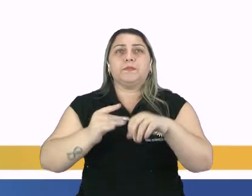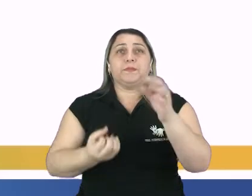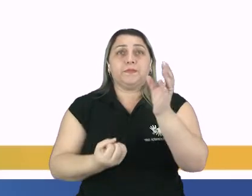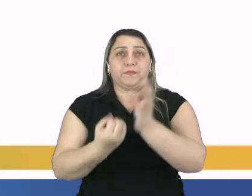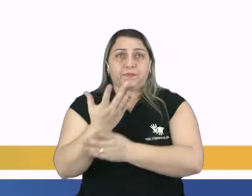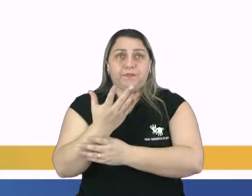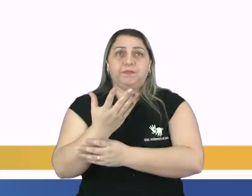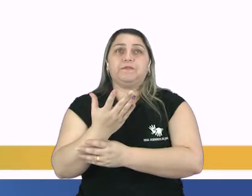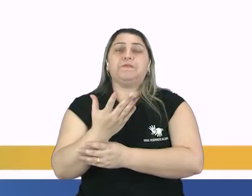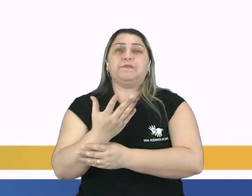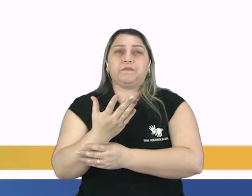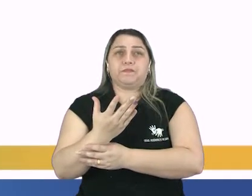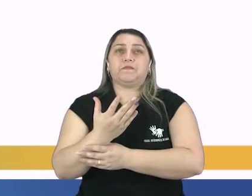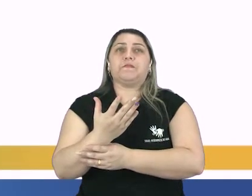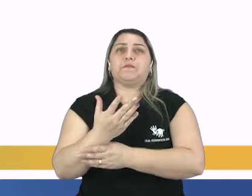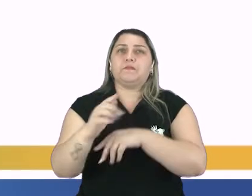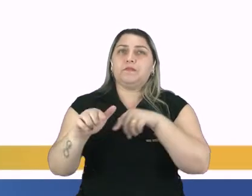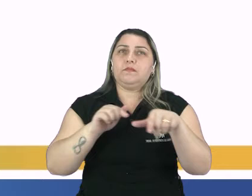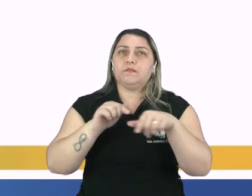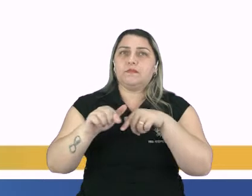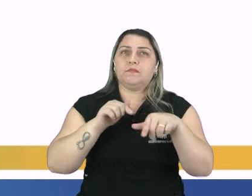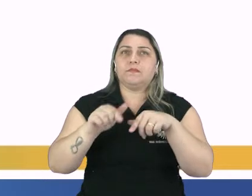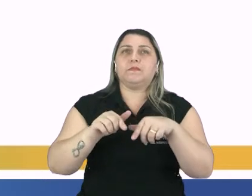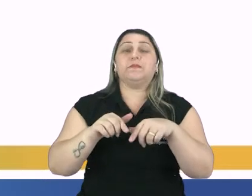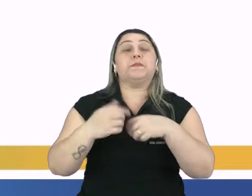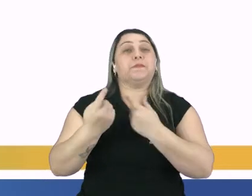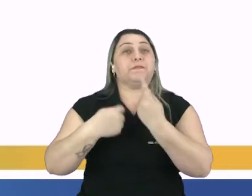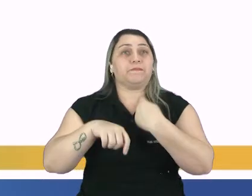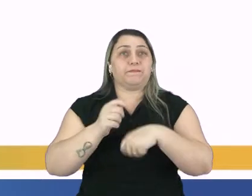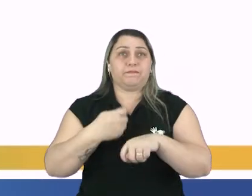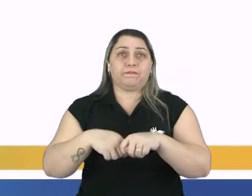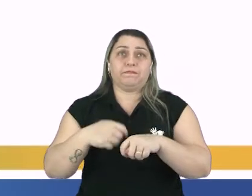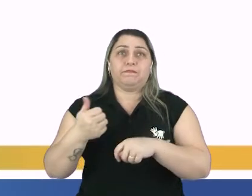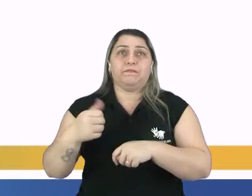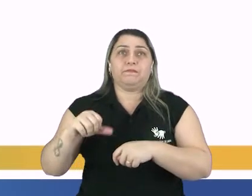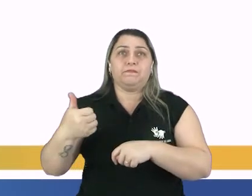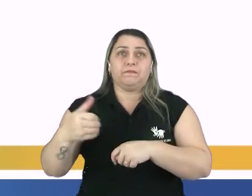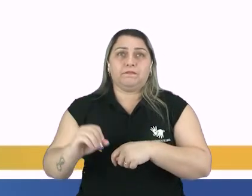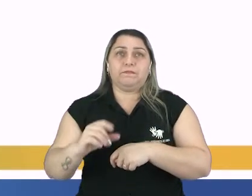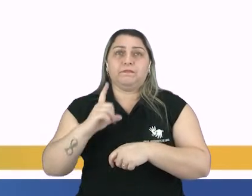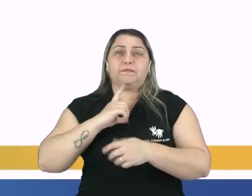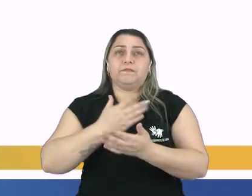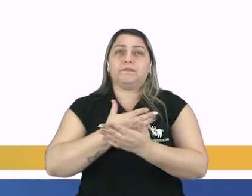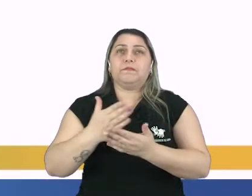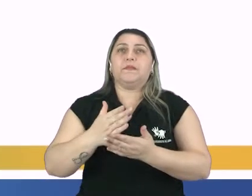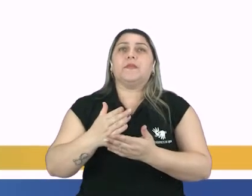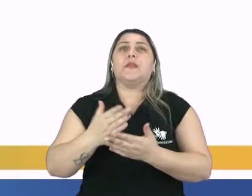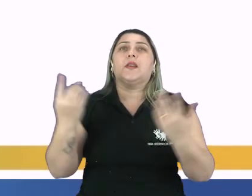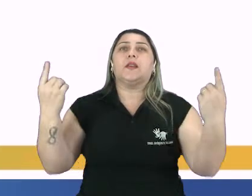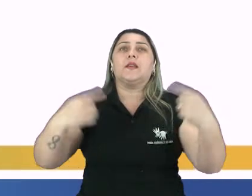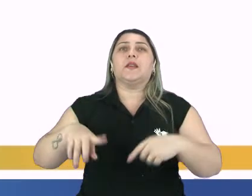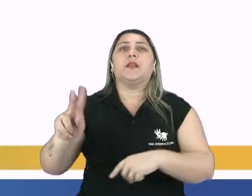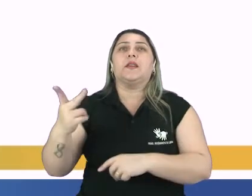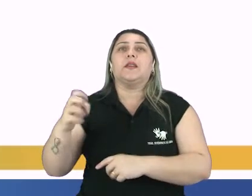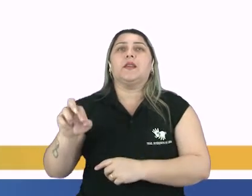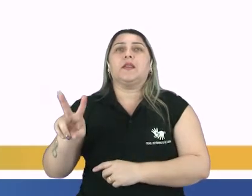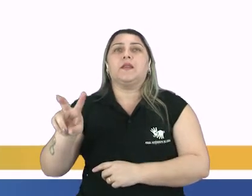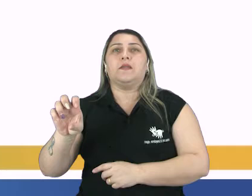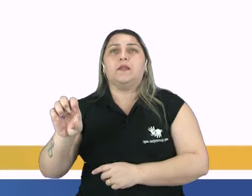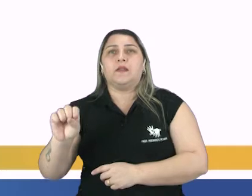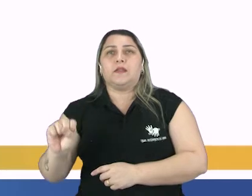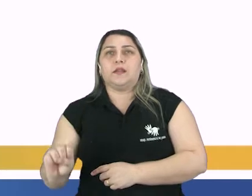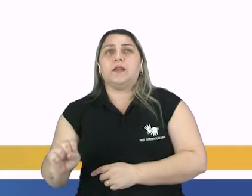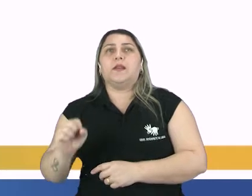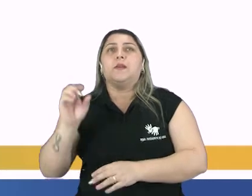da borracha foram atividades basilares da economia. Em 1910, tem início a concorrência da Aeves